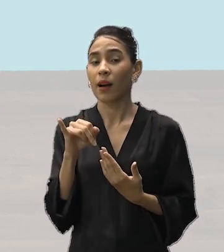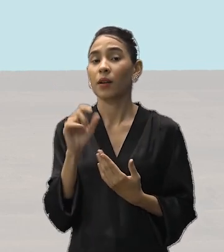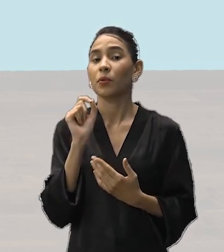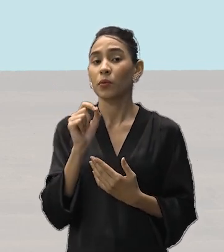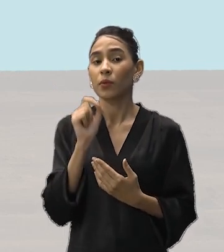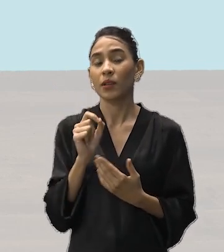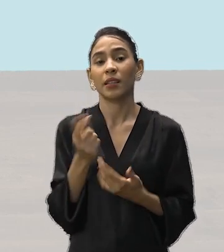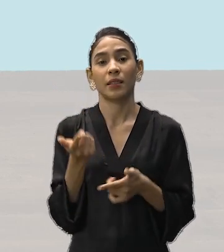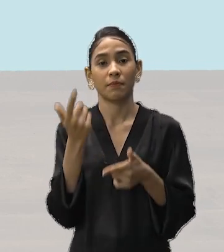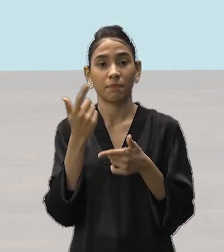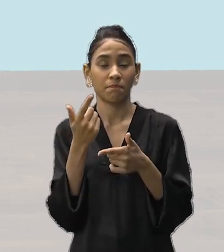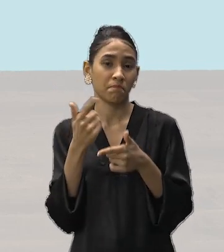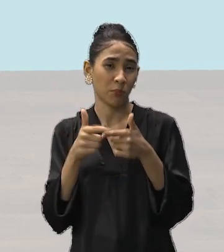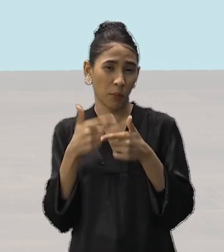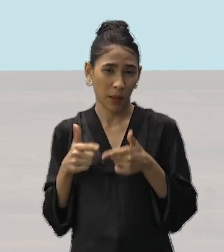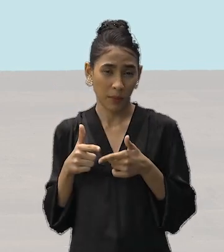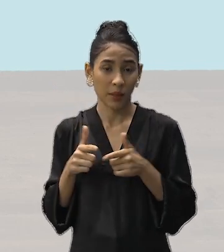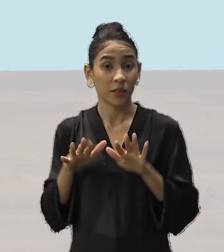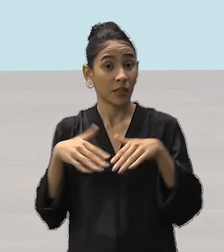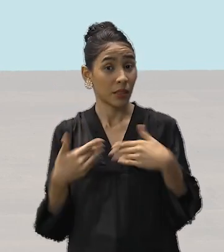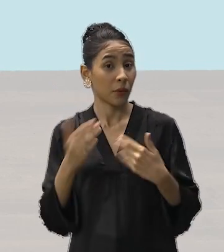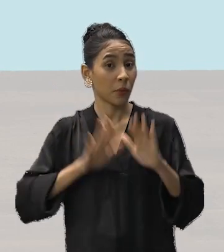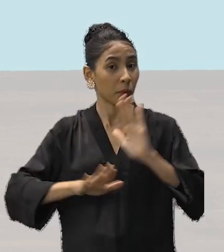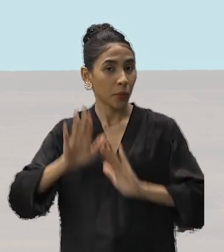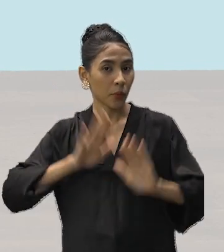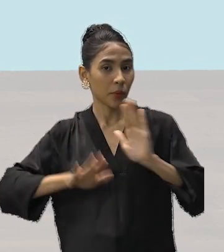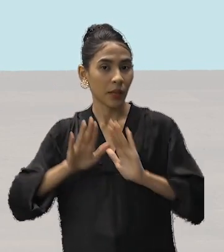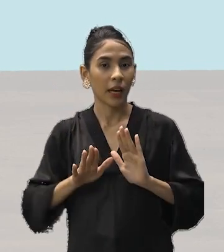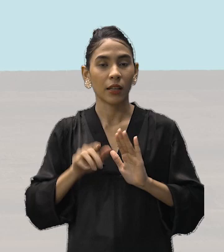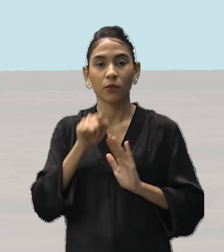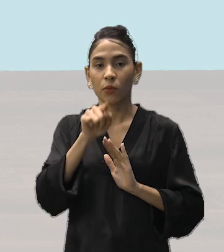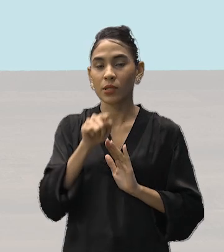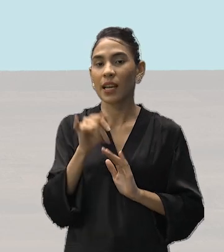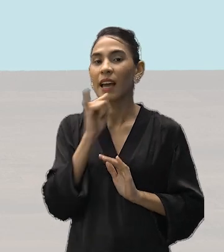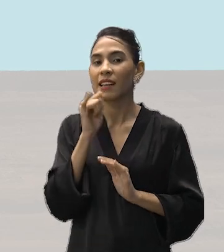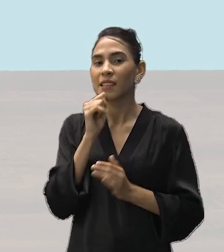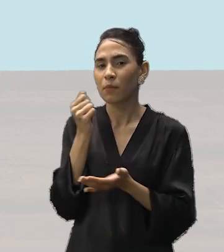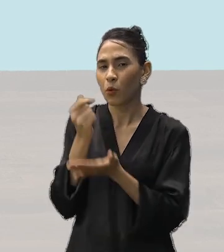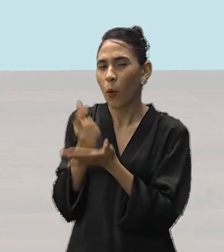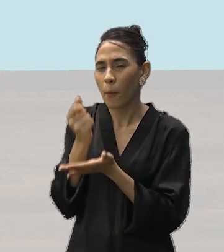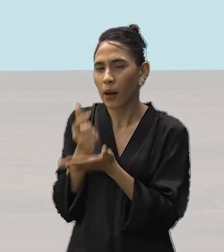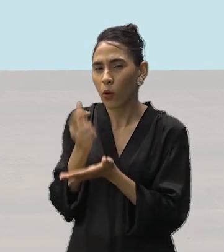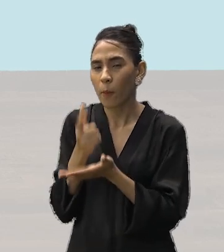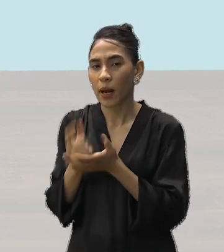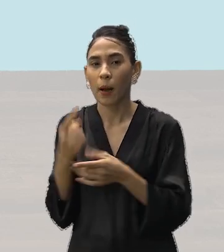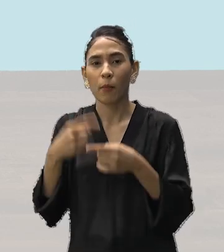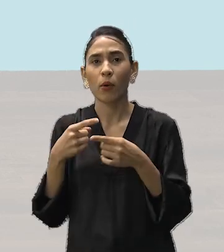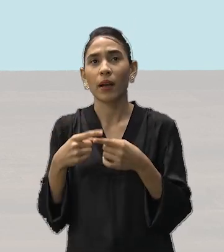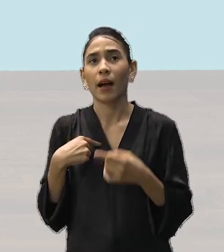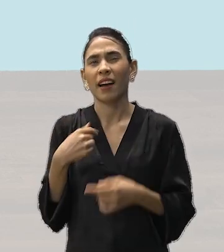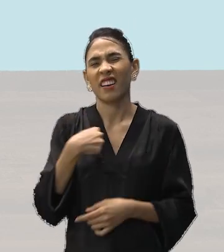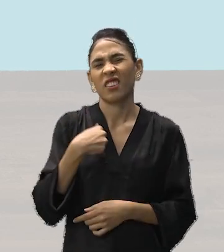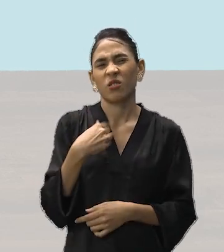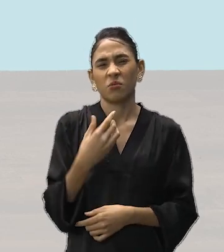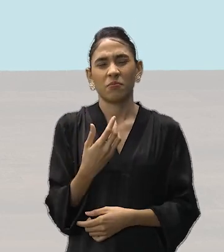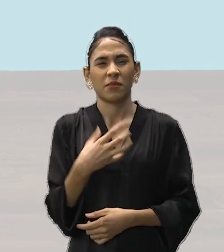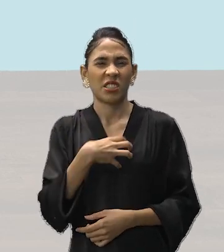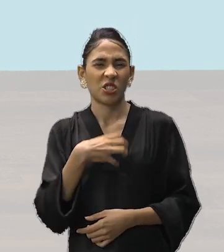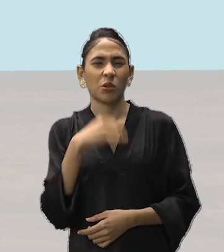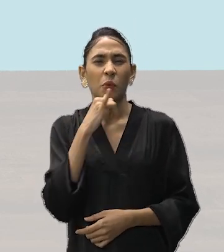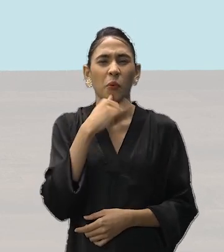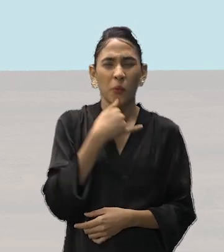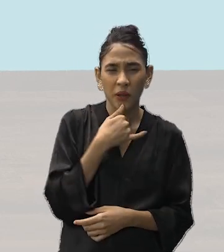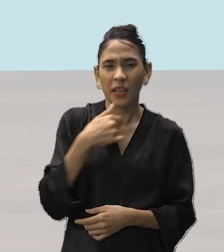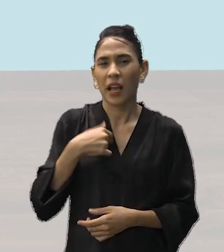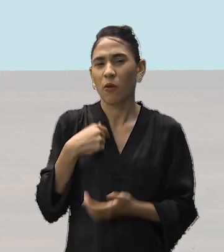trazer malefício. Então, muito cuidado com isso de você gastar porque merece. Ah, eu tô ruim, eu vou gastar, eu vou